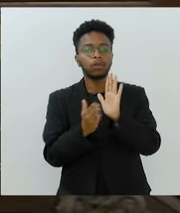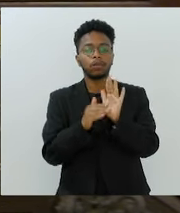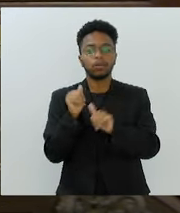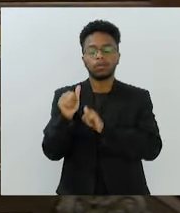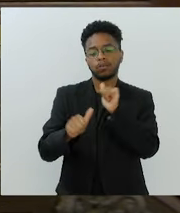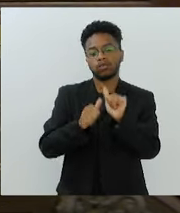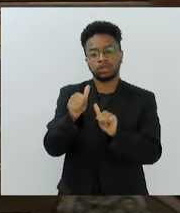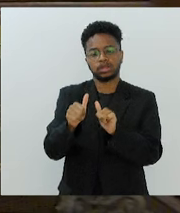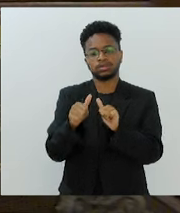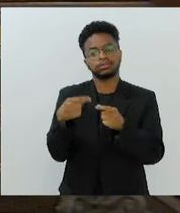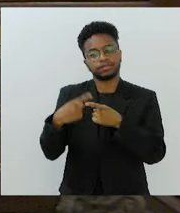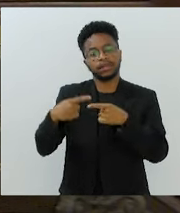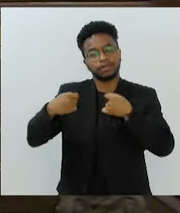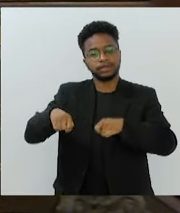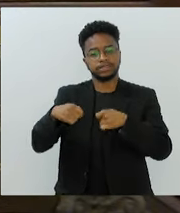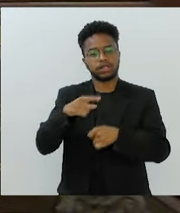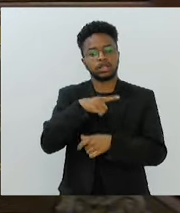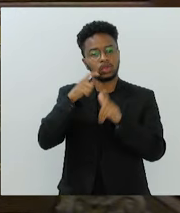que precisam ter lugar.